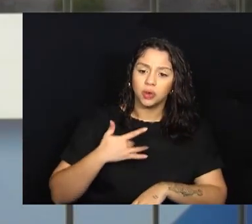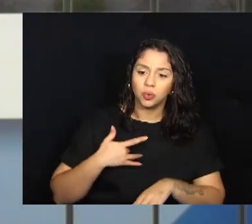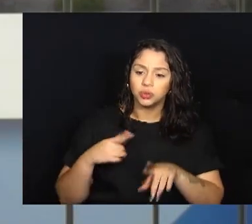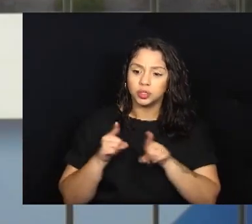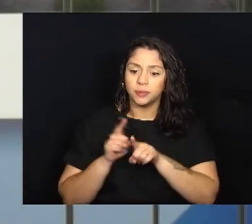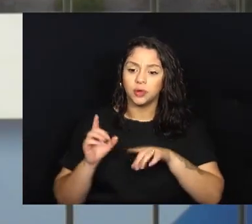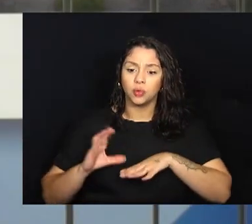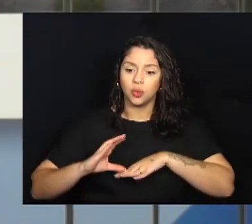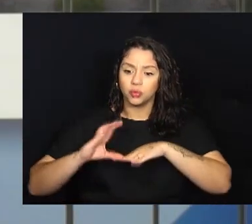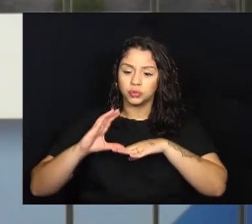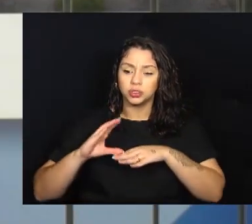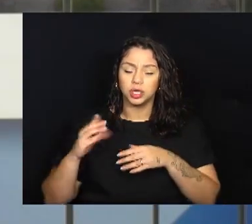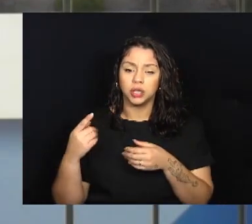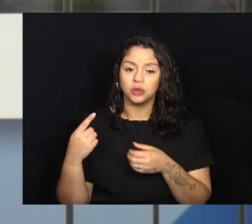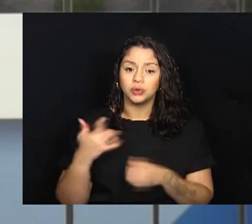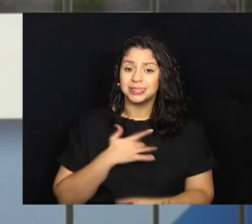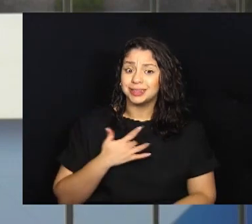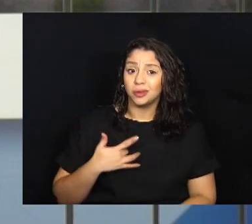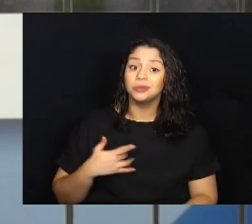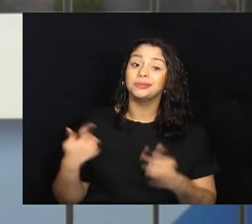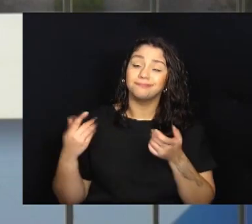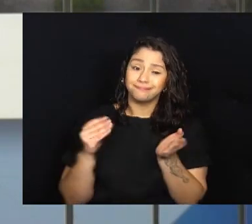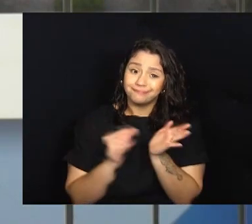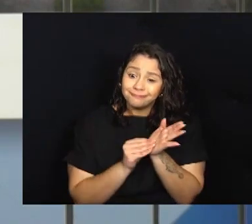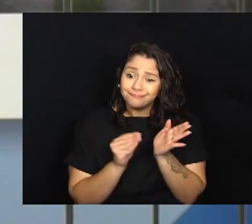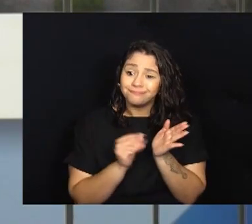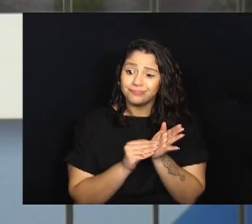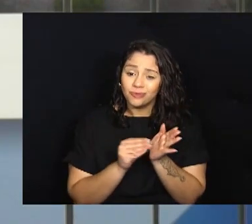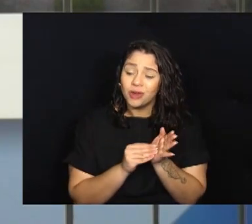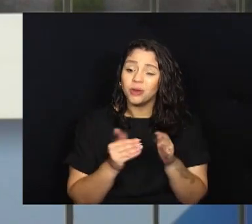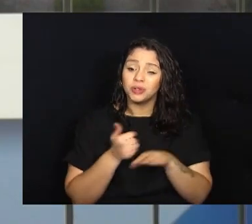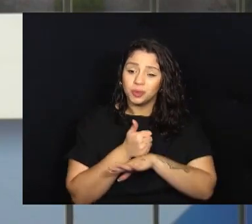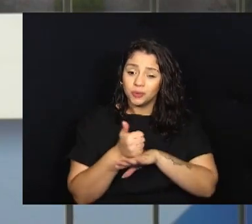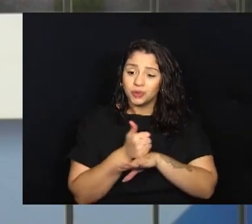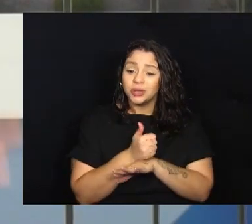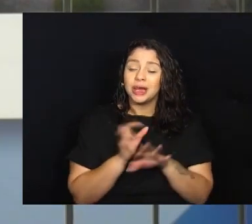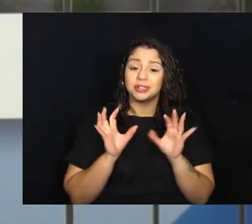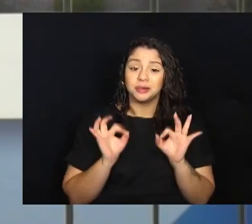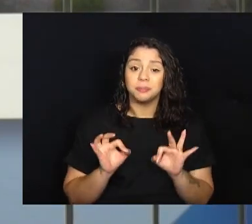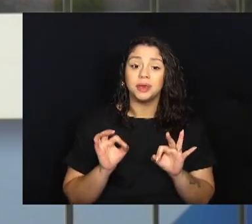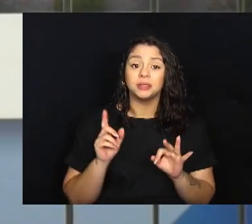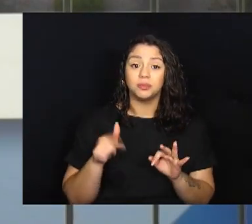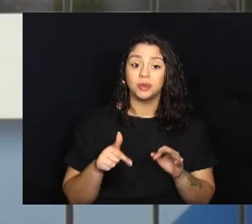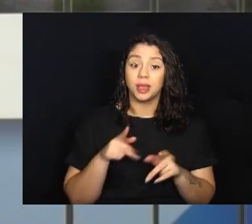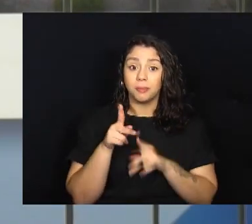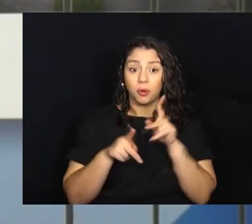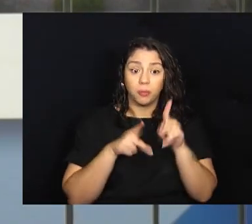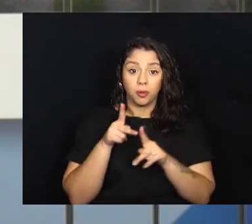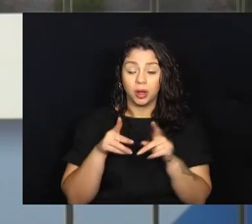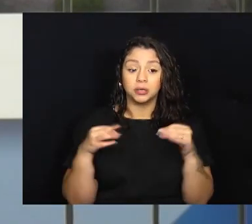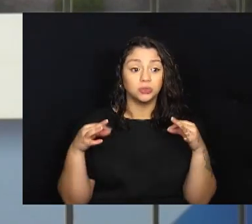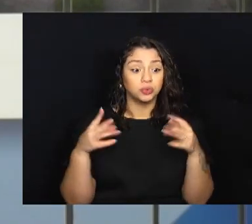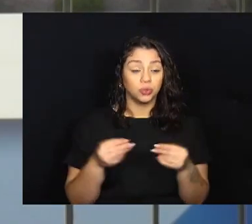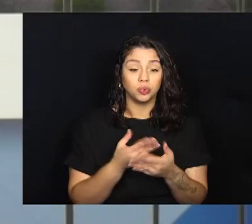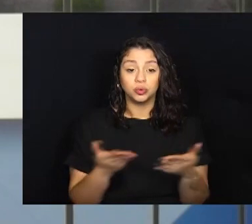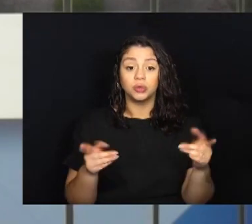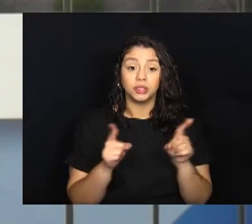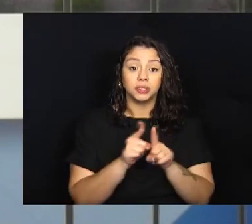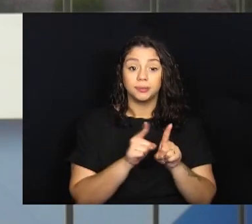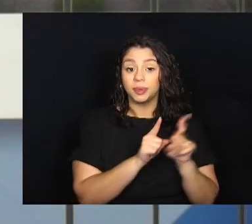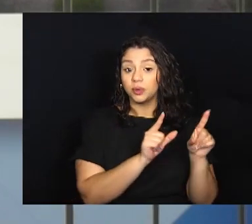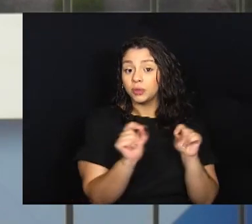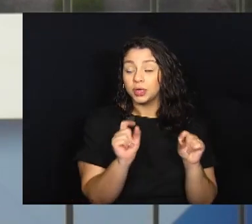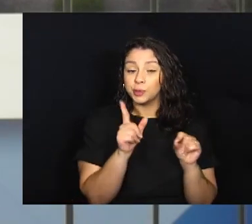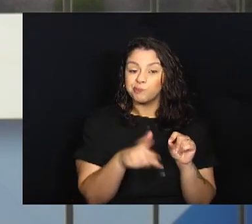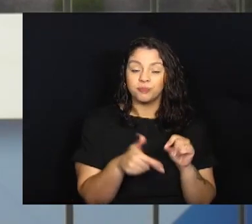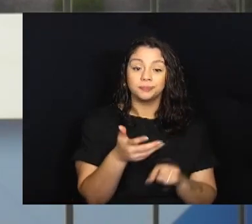muito nisso, porque está faltando, sim, profissionais para atender a população como um todo e com reflexo também